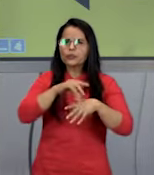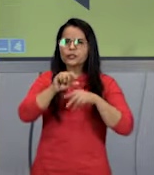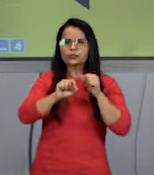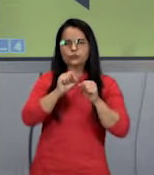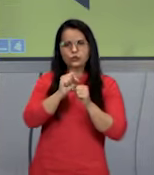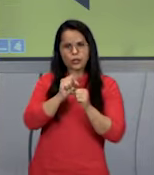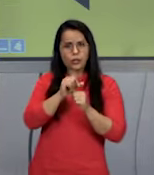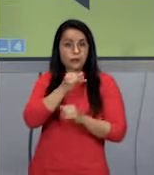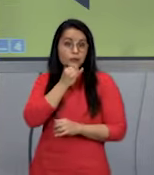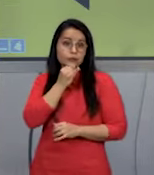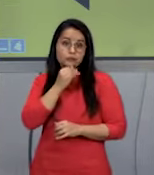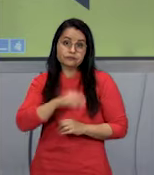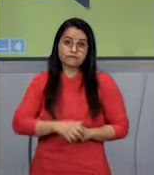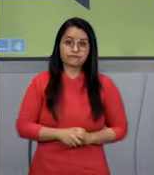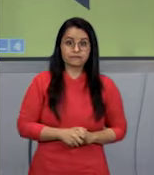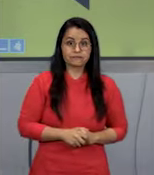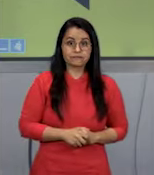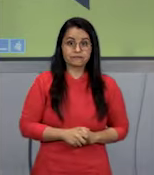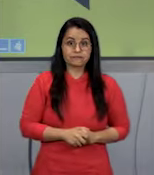por exemplo,